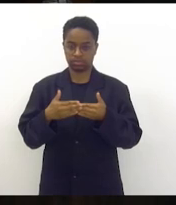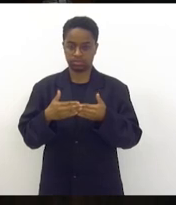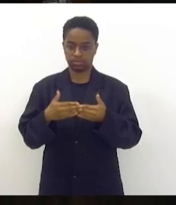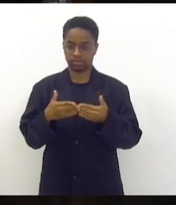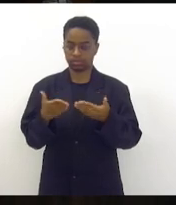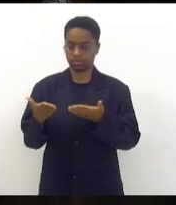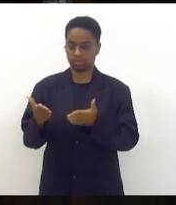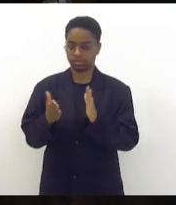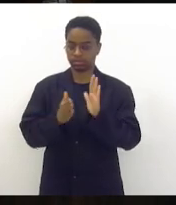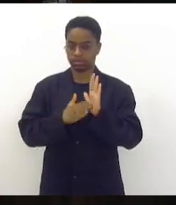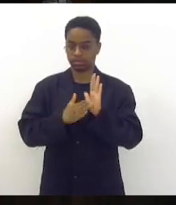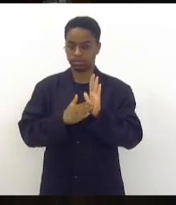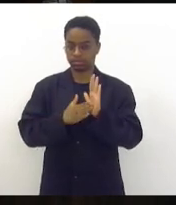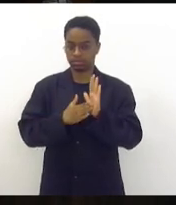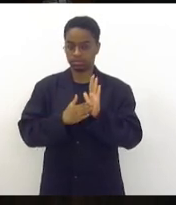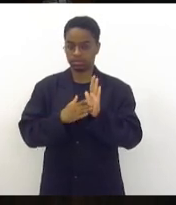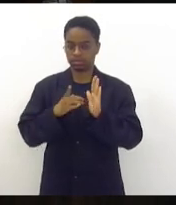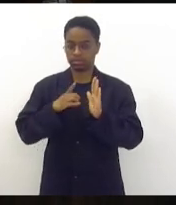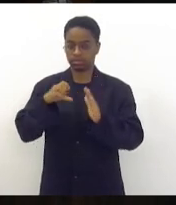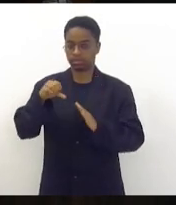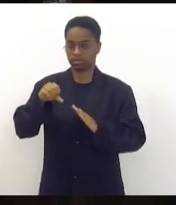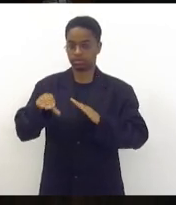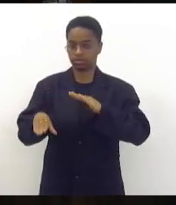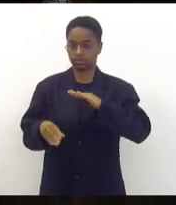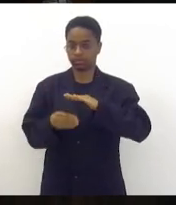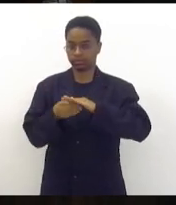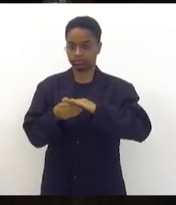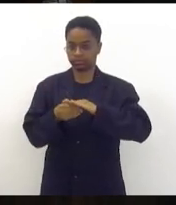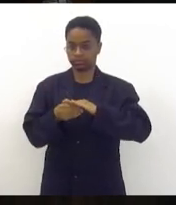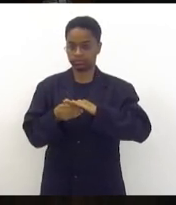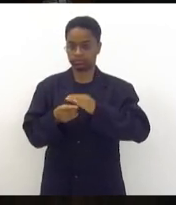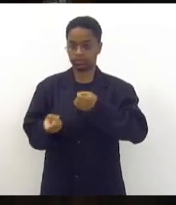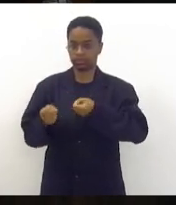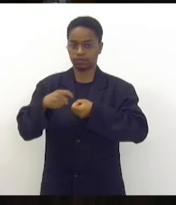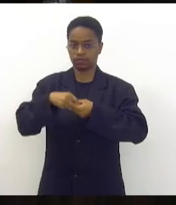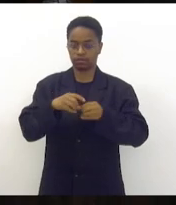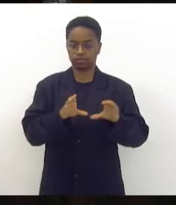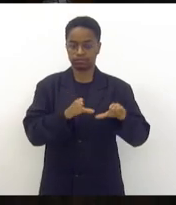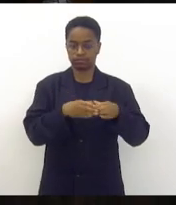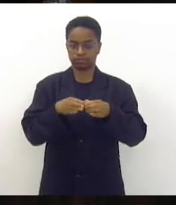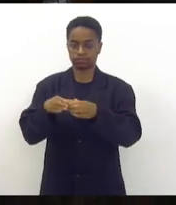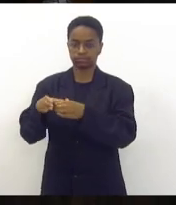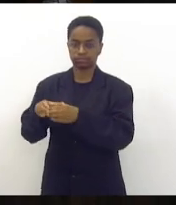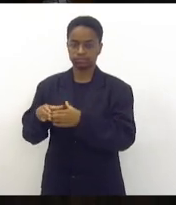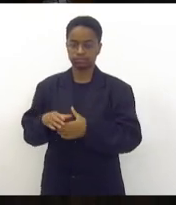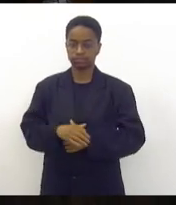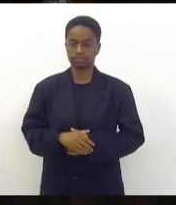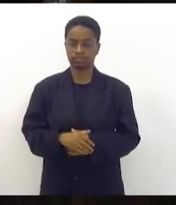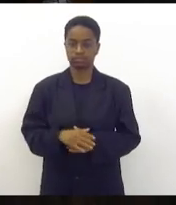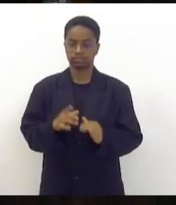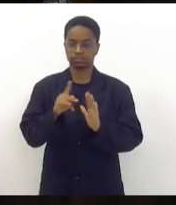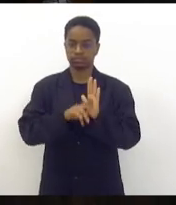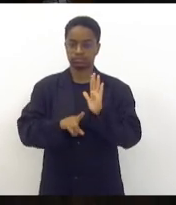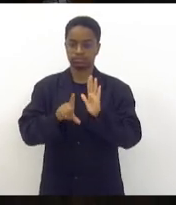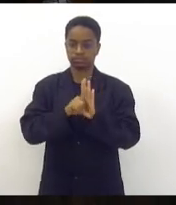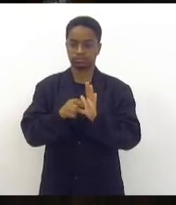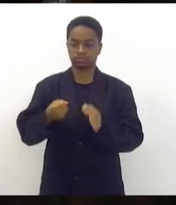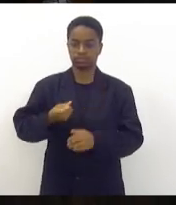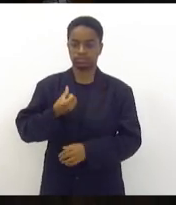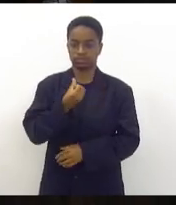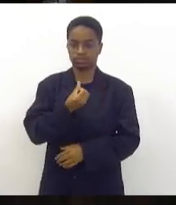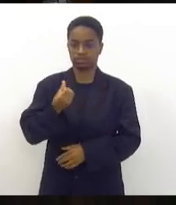apresente proposta, recebeu 9 emendas e retorna às comissões. Projeto de lei